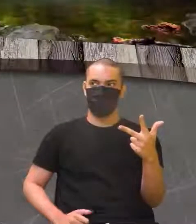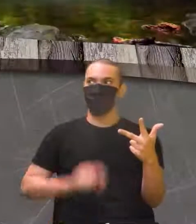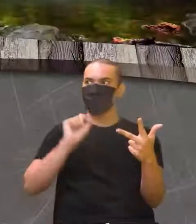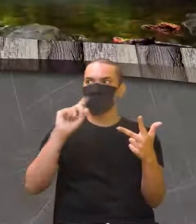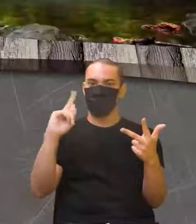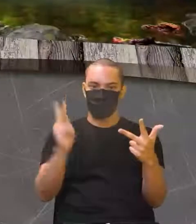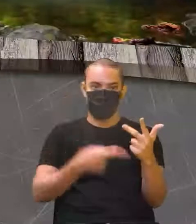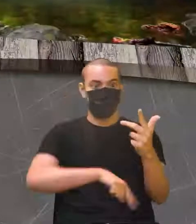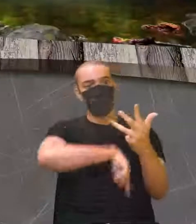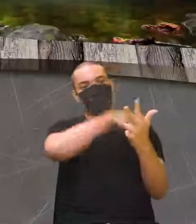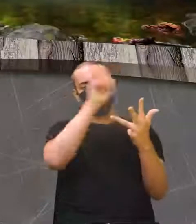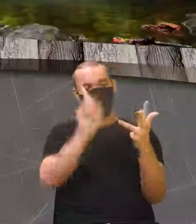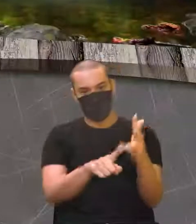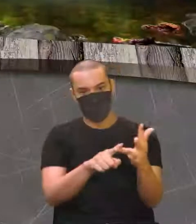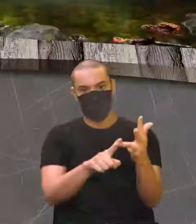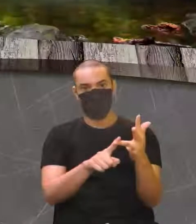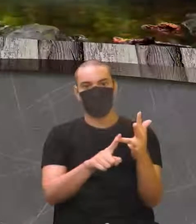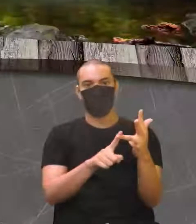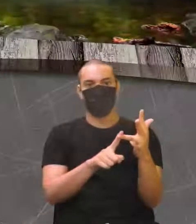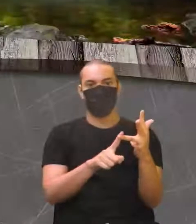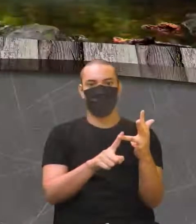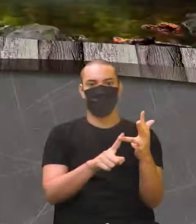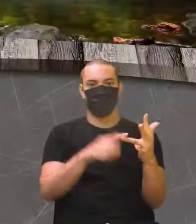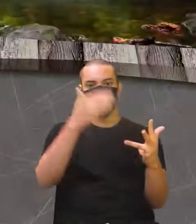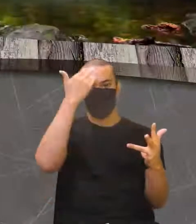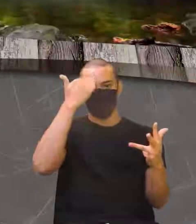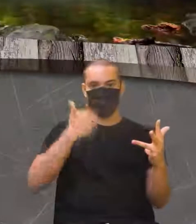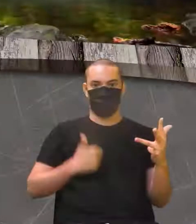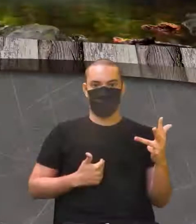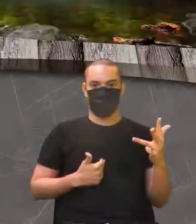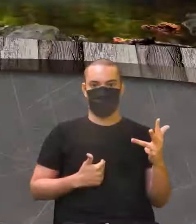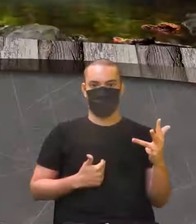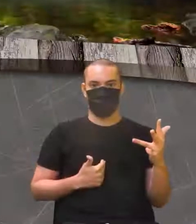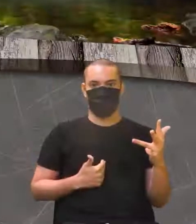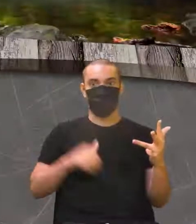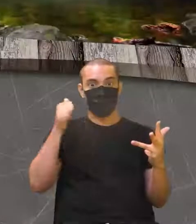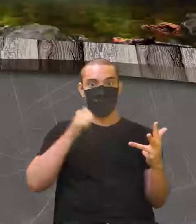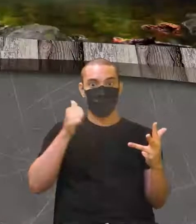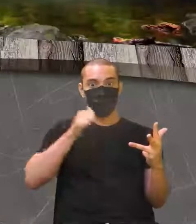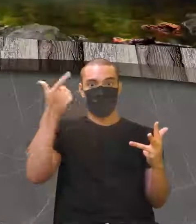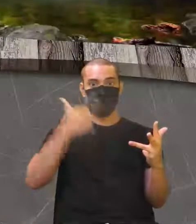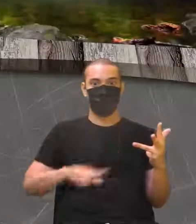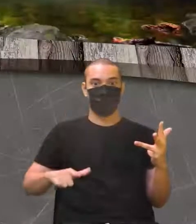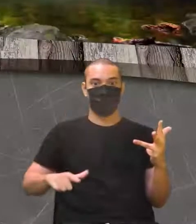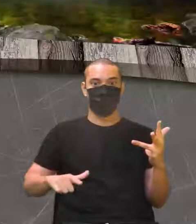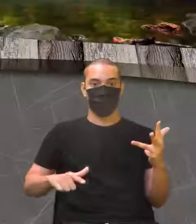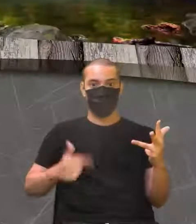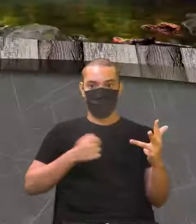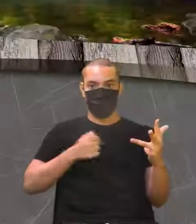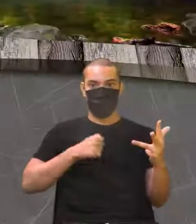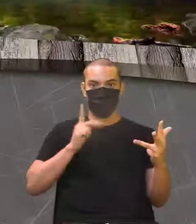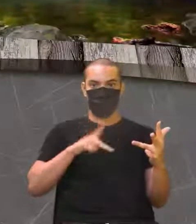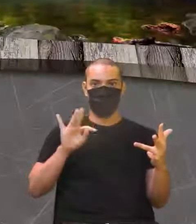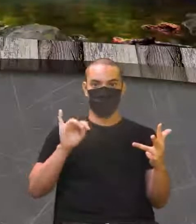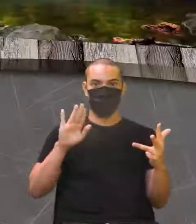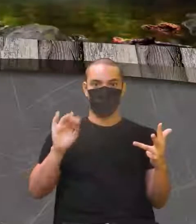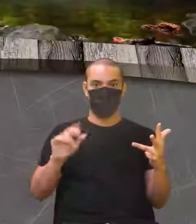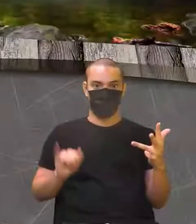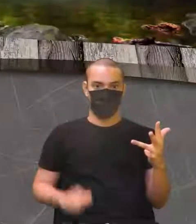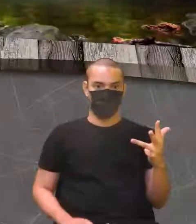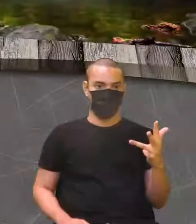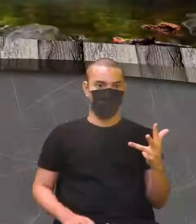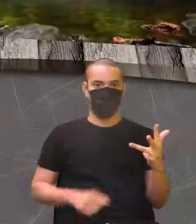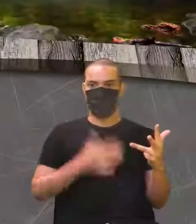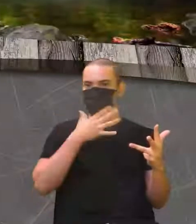a próxima gestação, prof. Tabita, menina, na parada, tá certo? Então, ele falou assim,